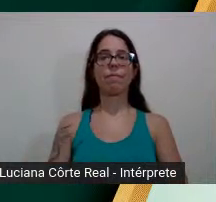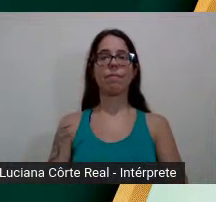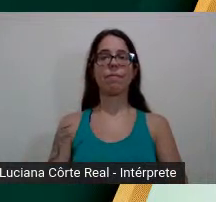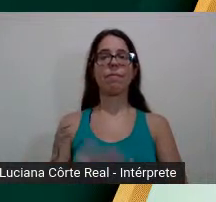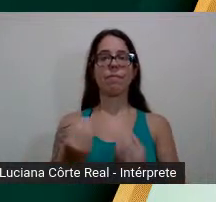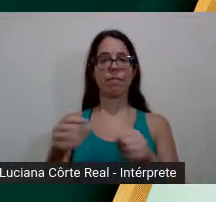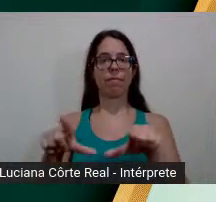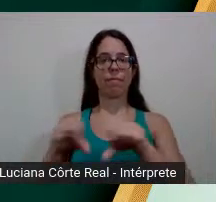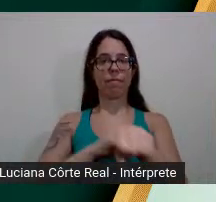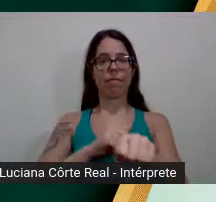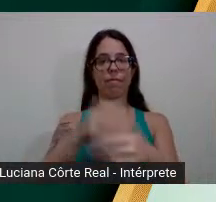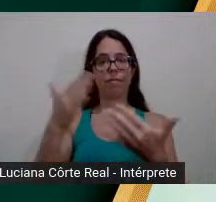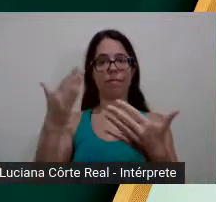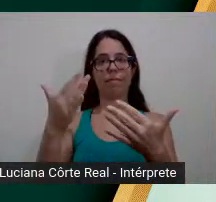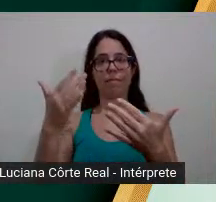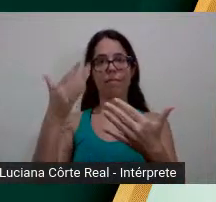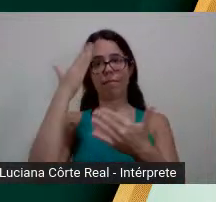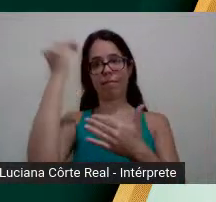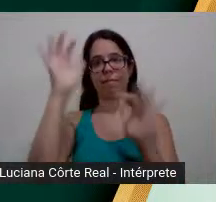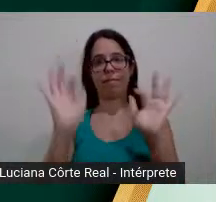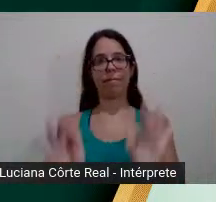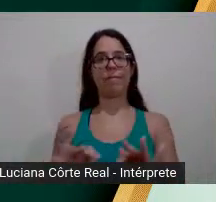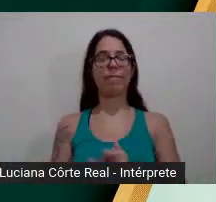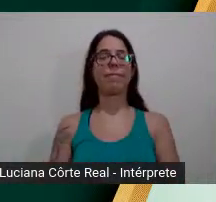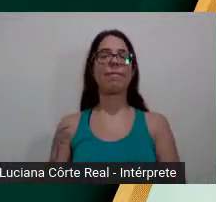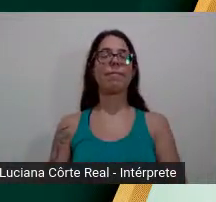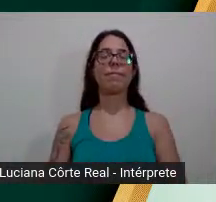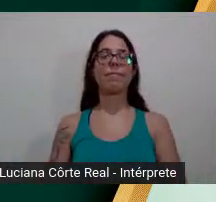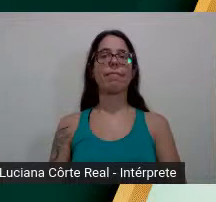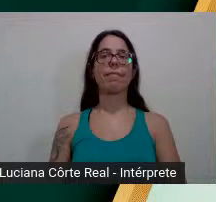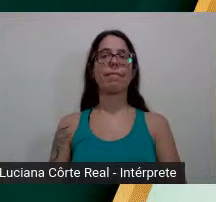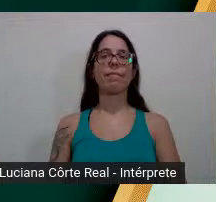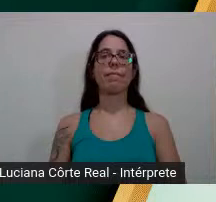confiro-te o grau. Parabéns, sucesso, felicidades.